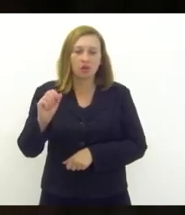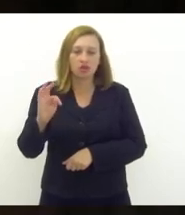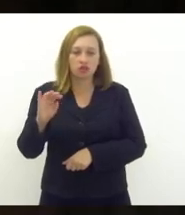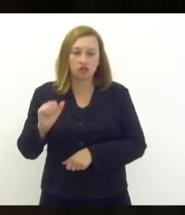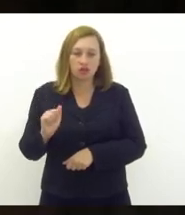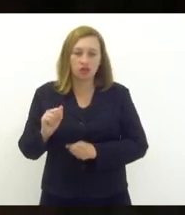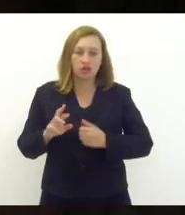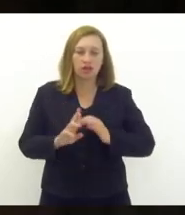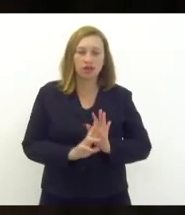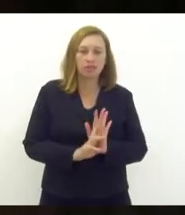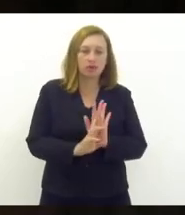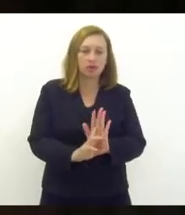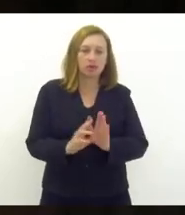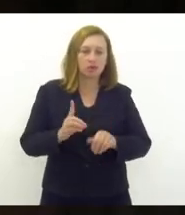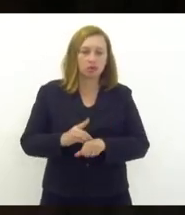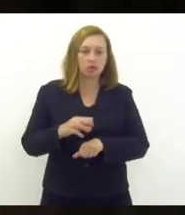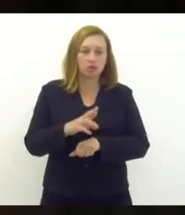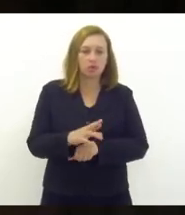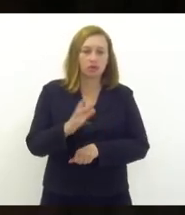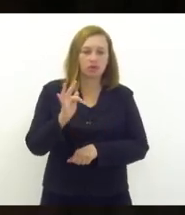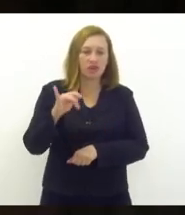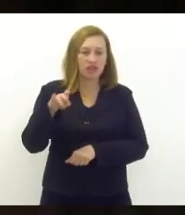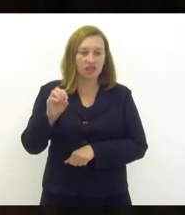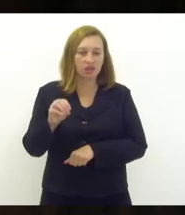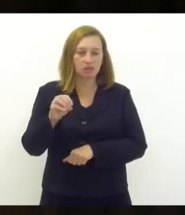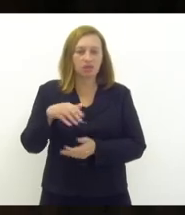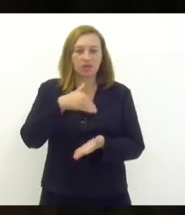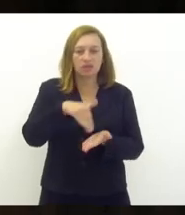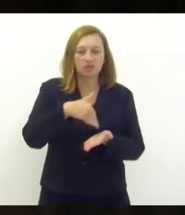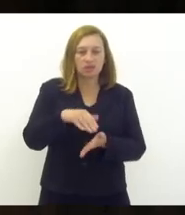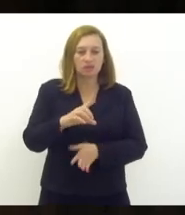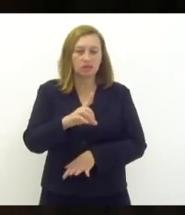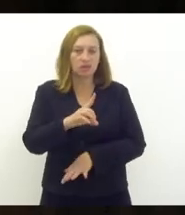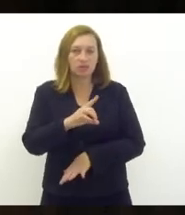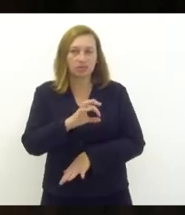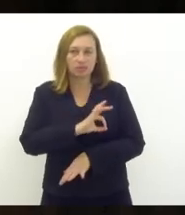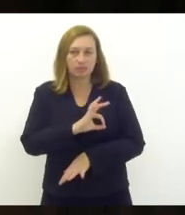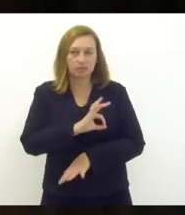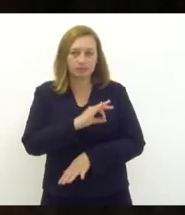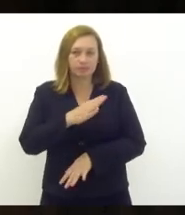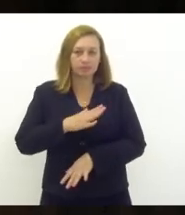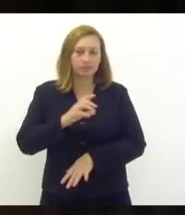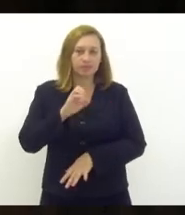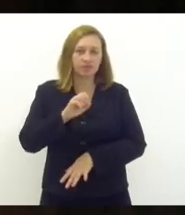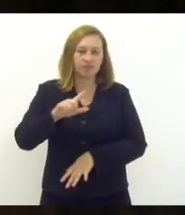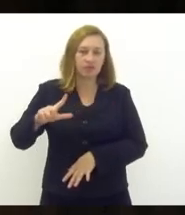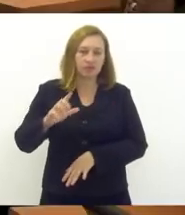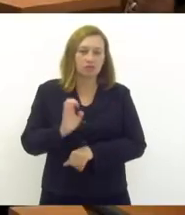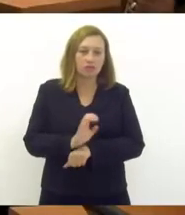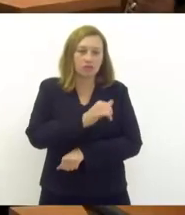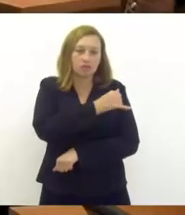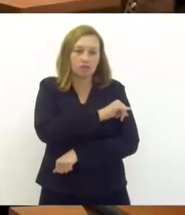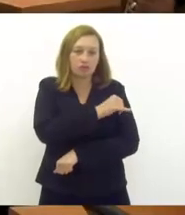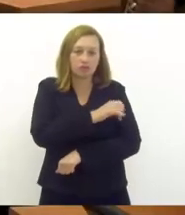representando Dr Fernando albuque secretário da Polícia Civil do estado do Rio de